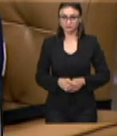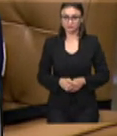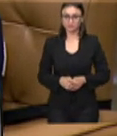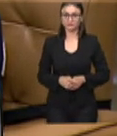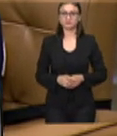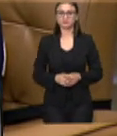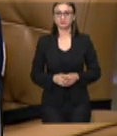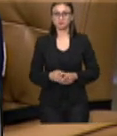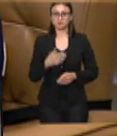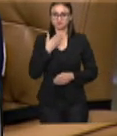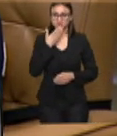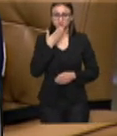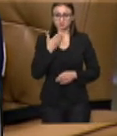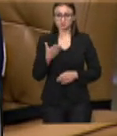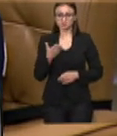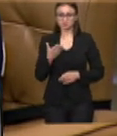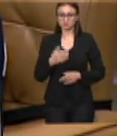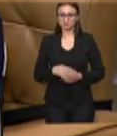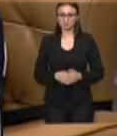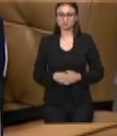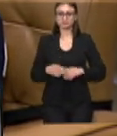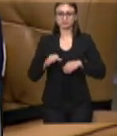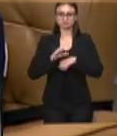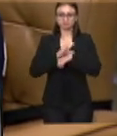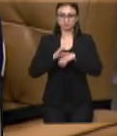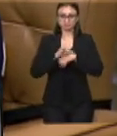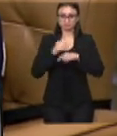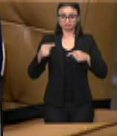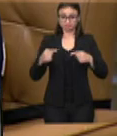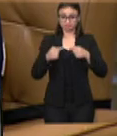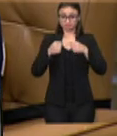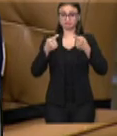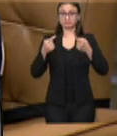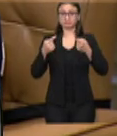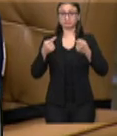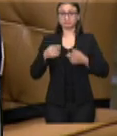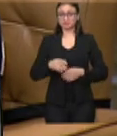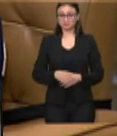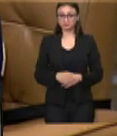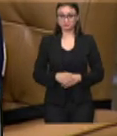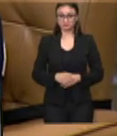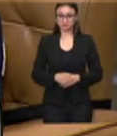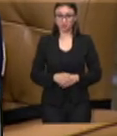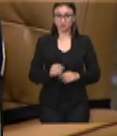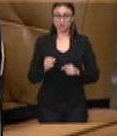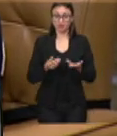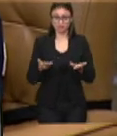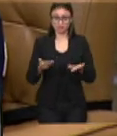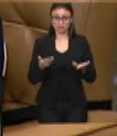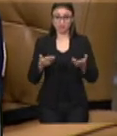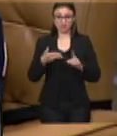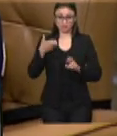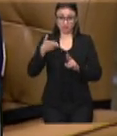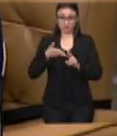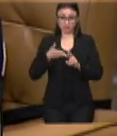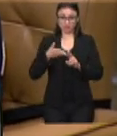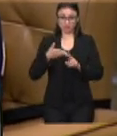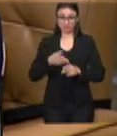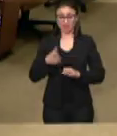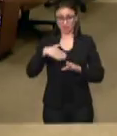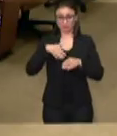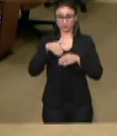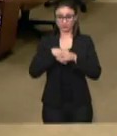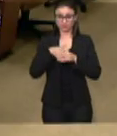procedente o pedido para declarar a constitucionalidade do dispositivo atacado, ao qual fiz referência há pouco. É como